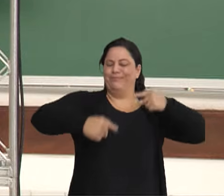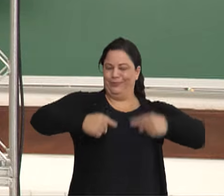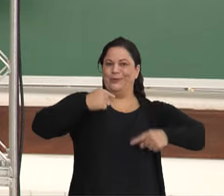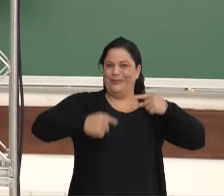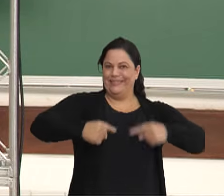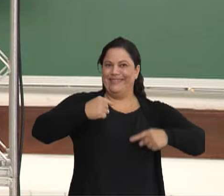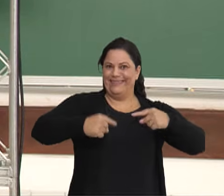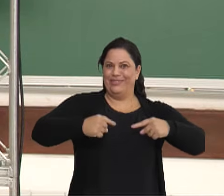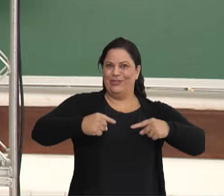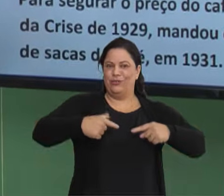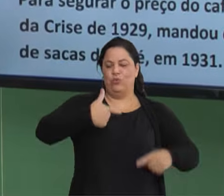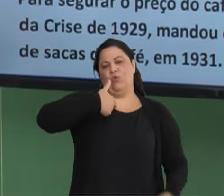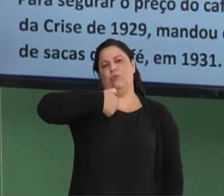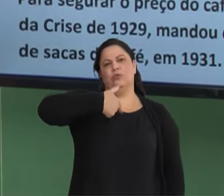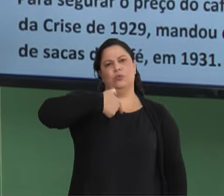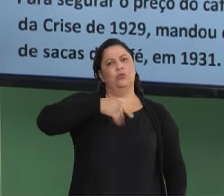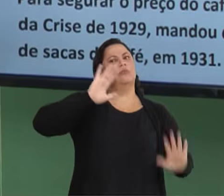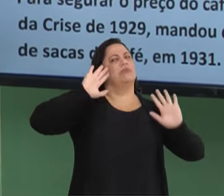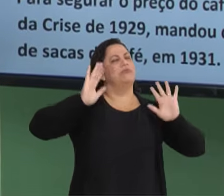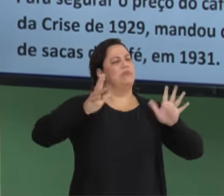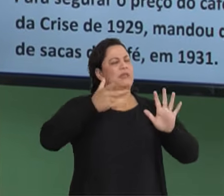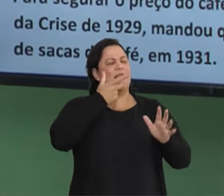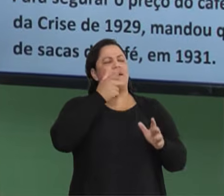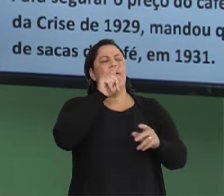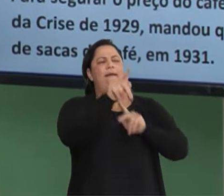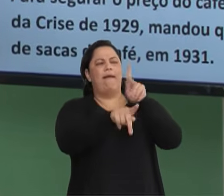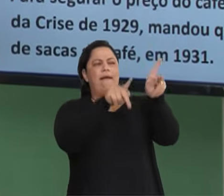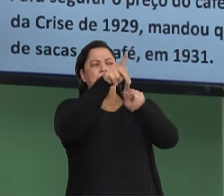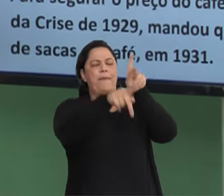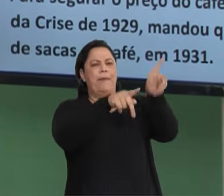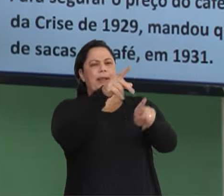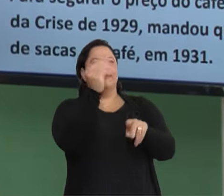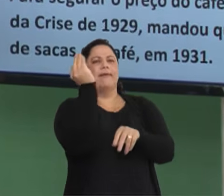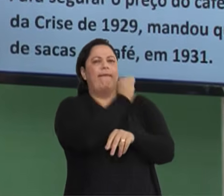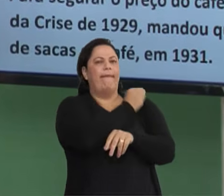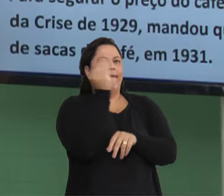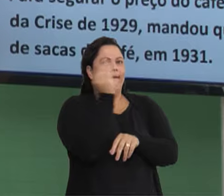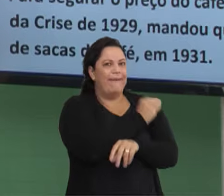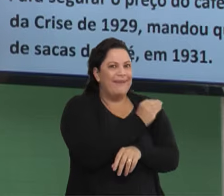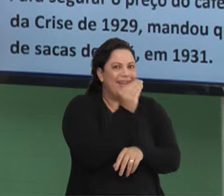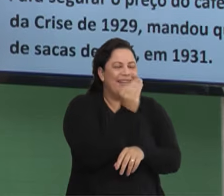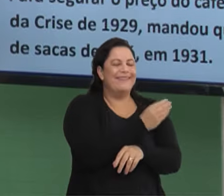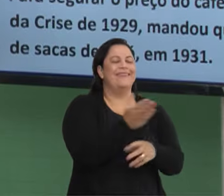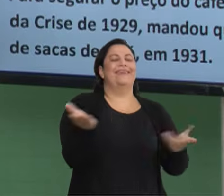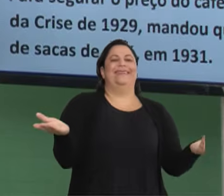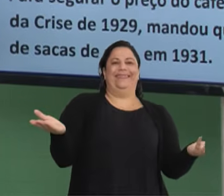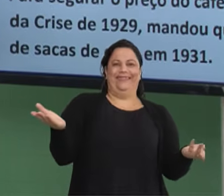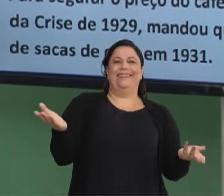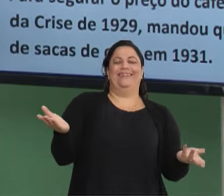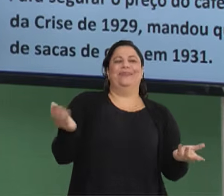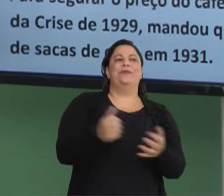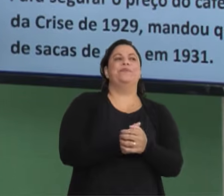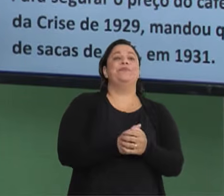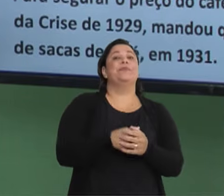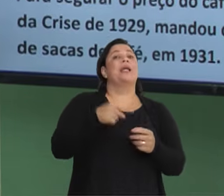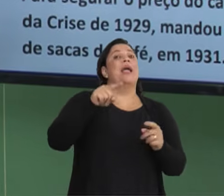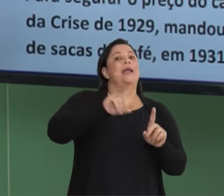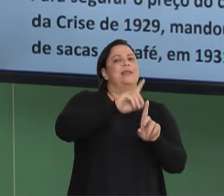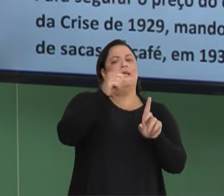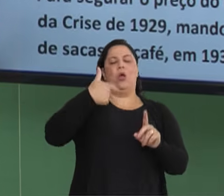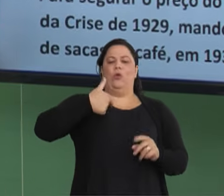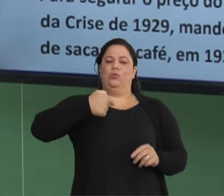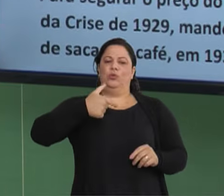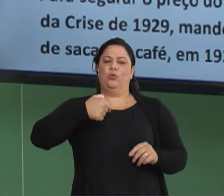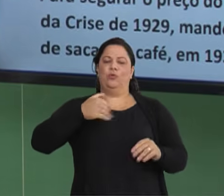está dizendo que tiram um pouco a força da população. Repare que o Getúlio Vargas está se colocando mais ao lado da